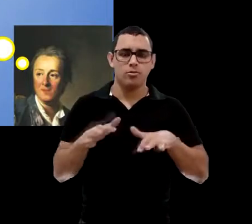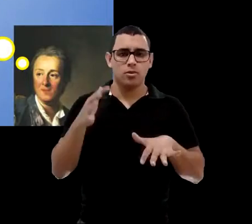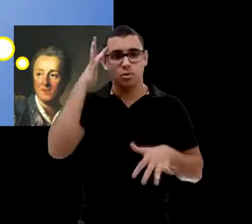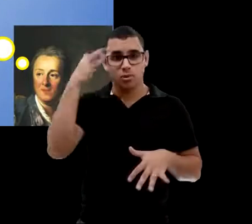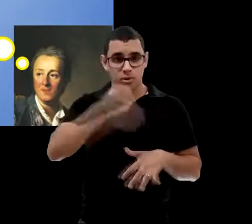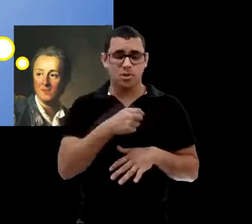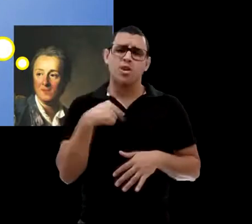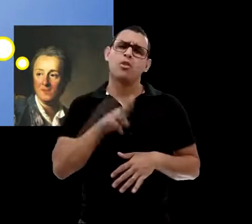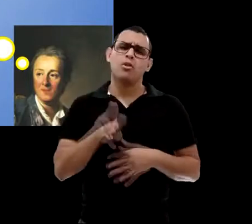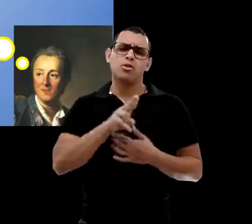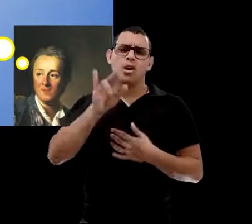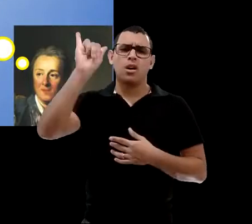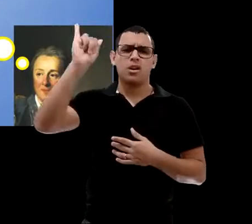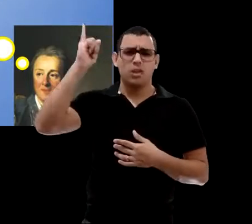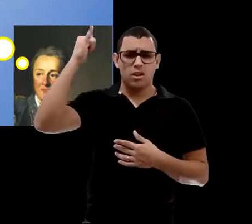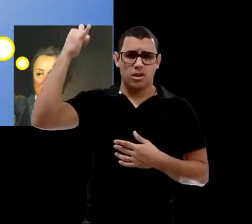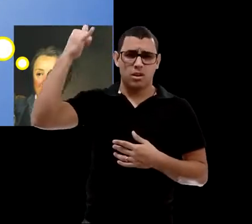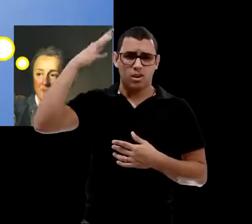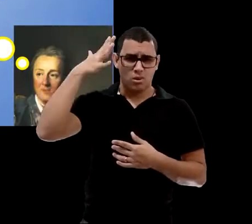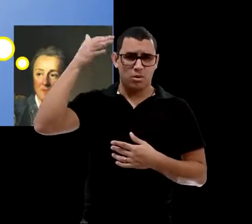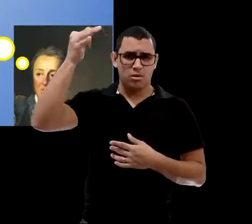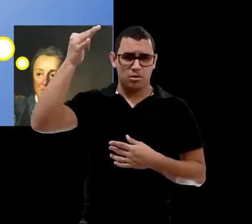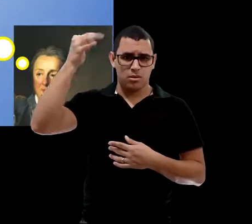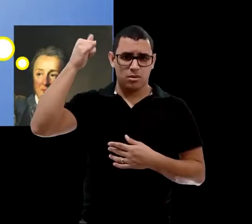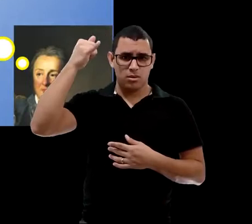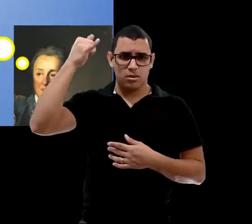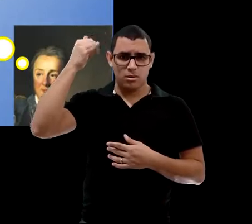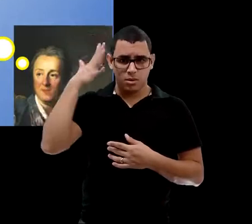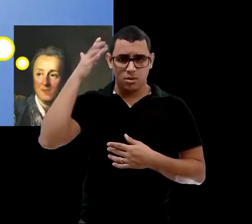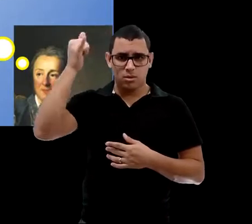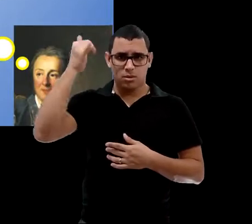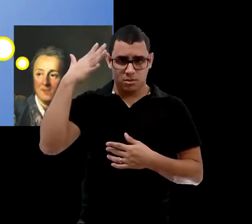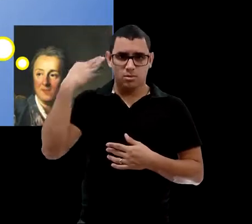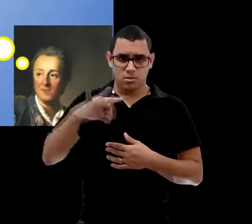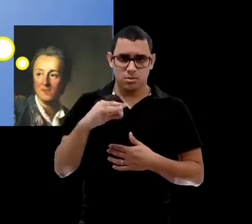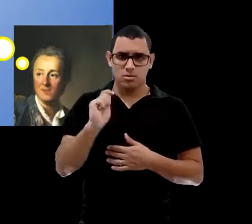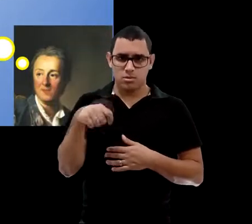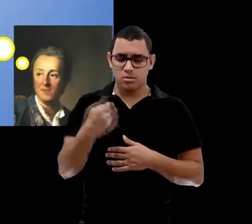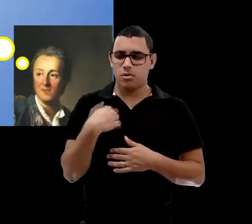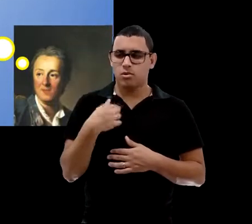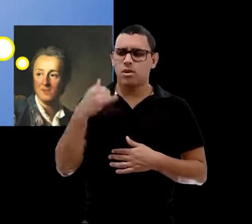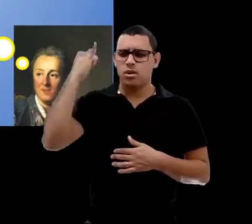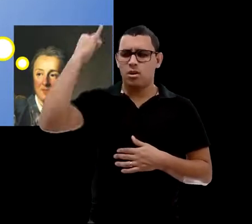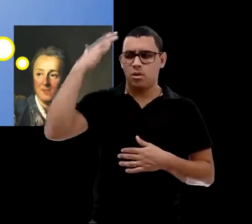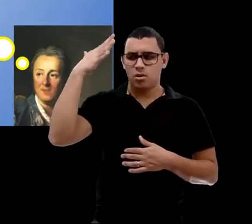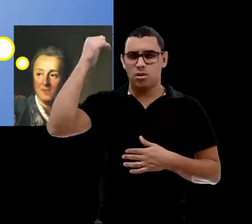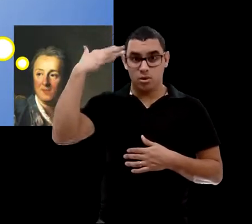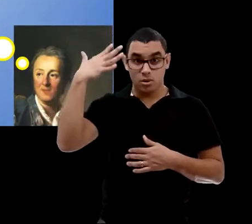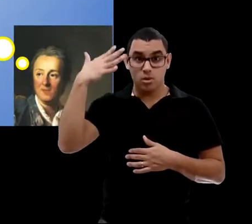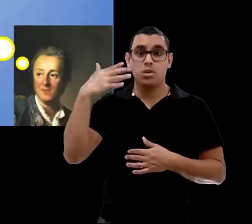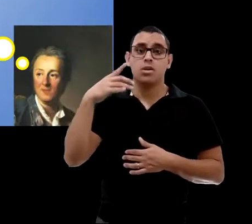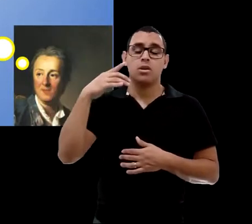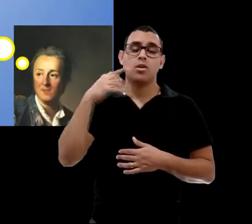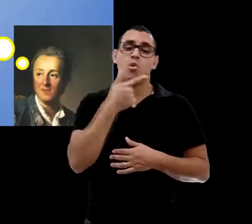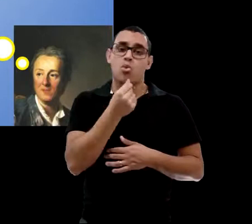seja, um conjunto de ideias que foram amplamente discutidas e divulgadas a partir do século XVIII. E os iluministas, né, quando eu falar em